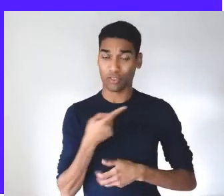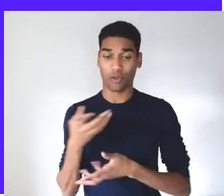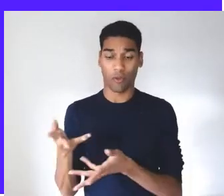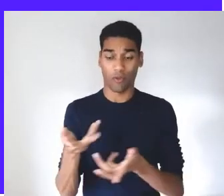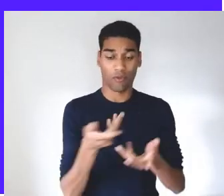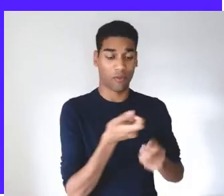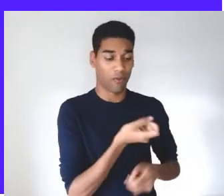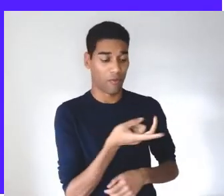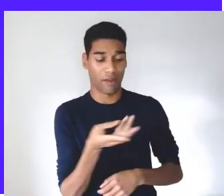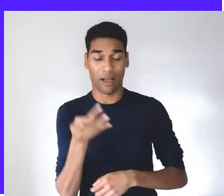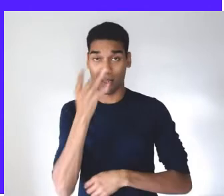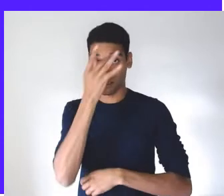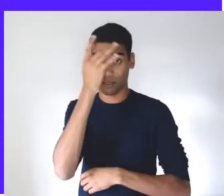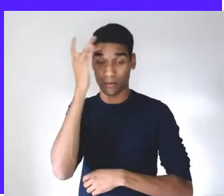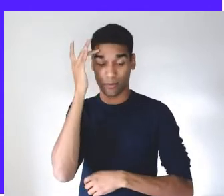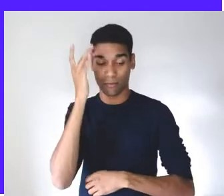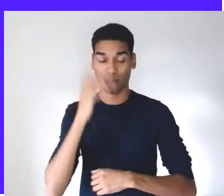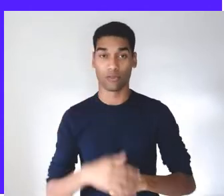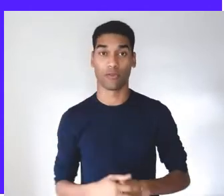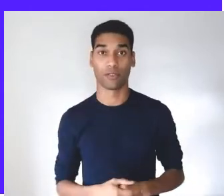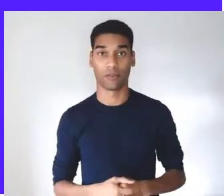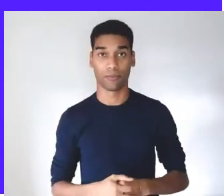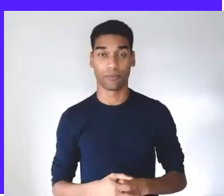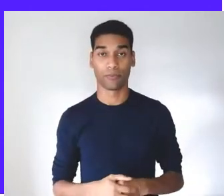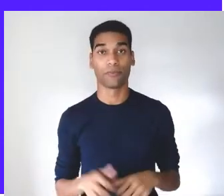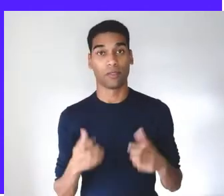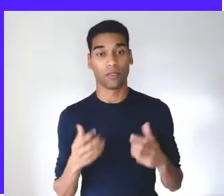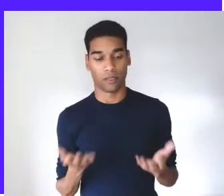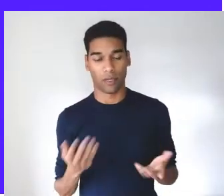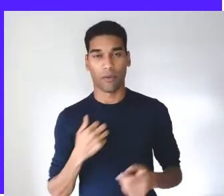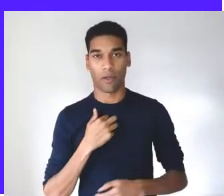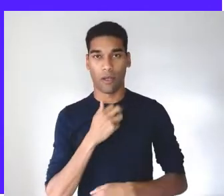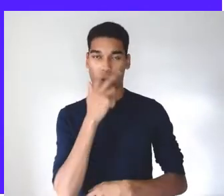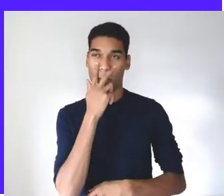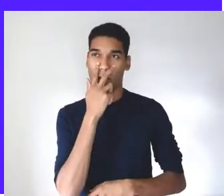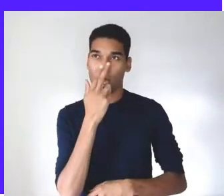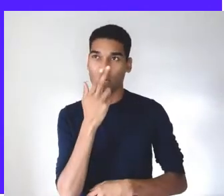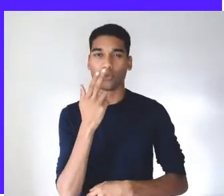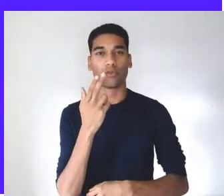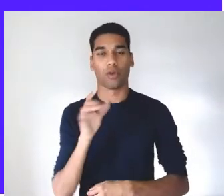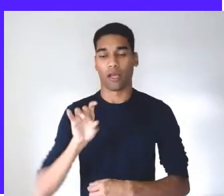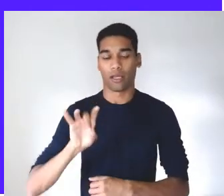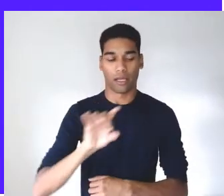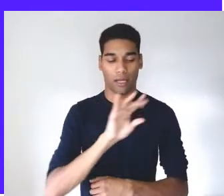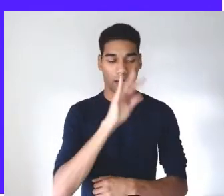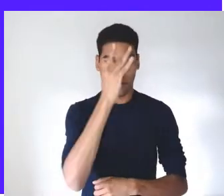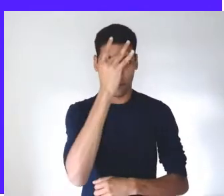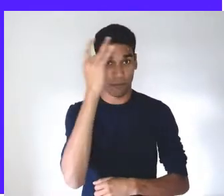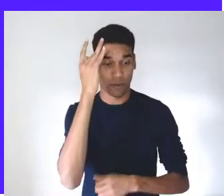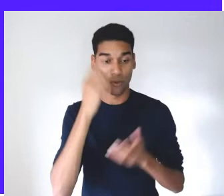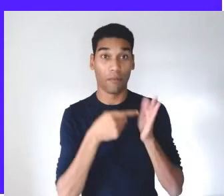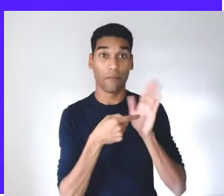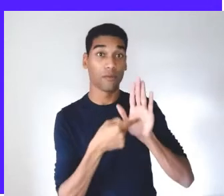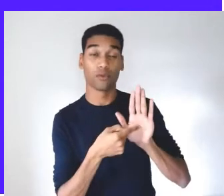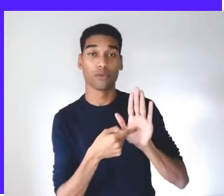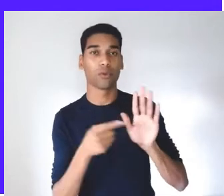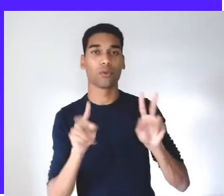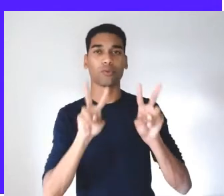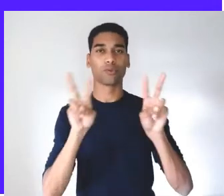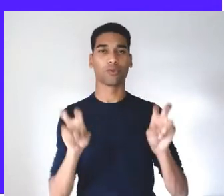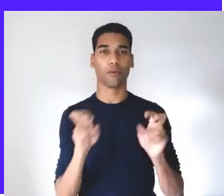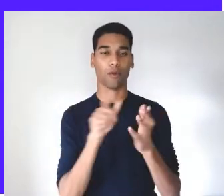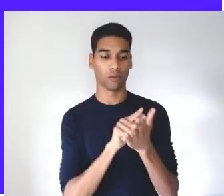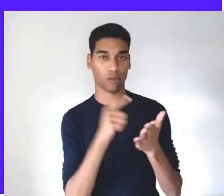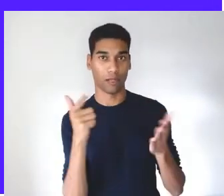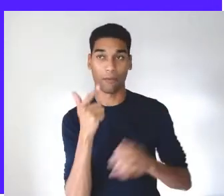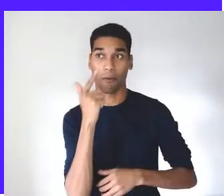Érica, acho que, né, todo mundo meio tocou aqui um pouco do jornalismo de soluções. No chat também tem gente ali